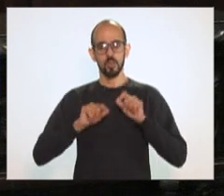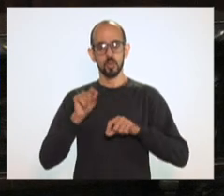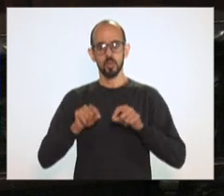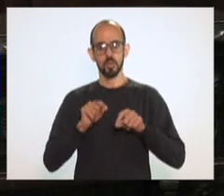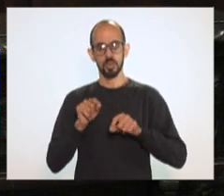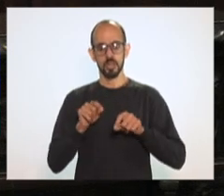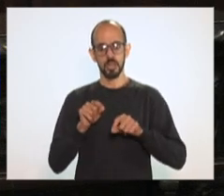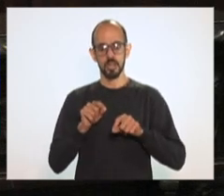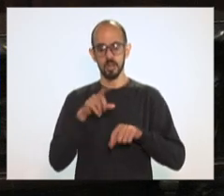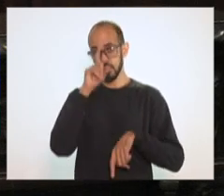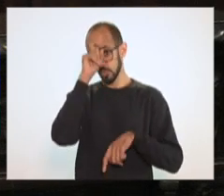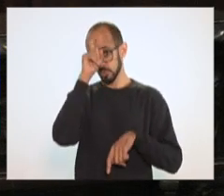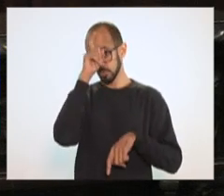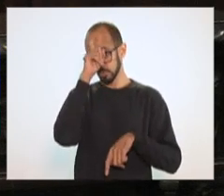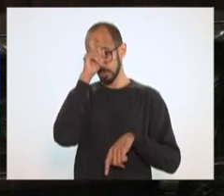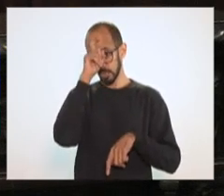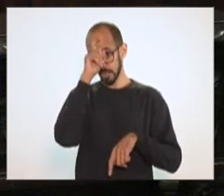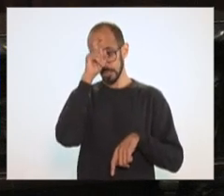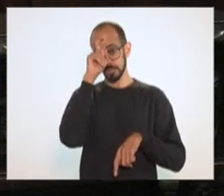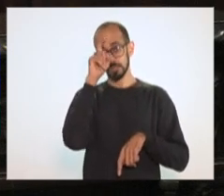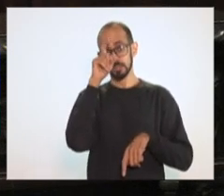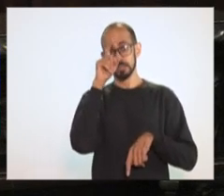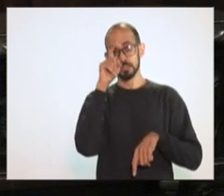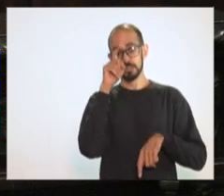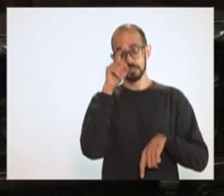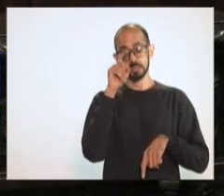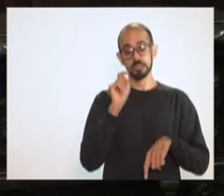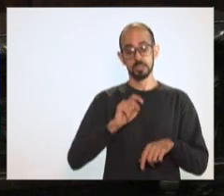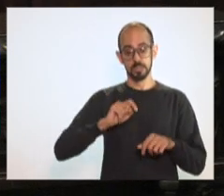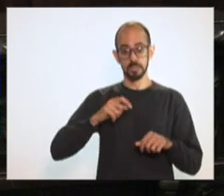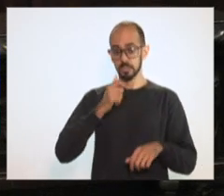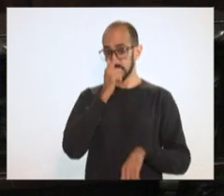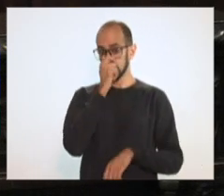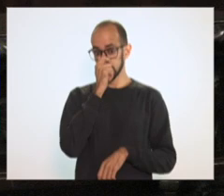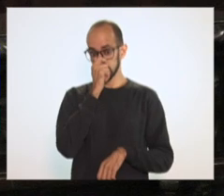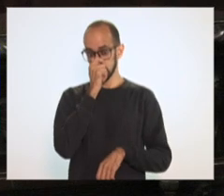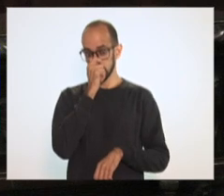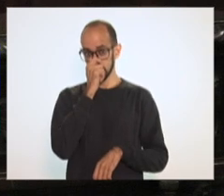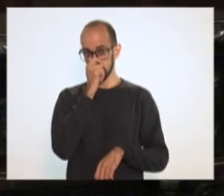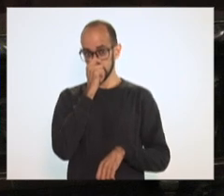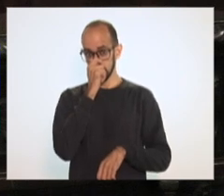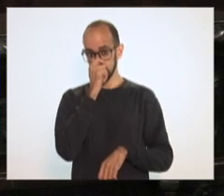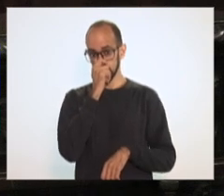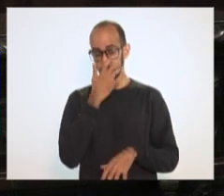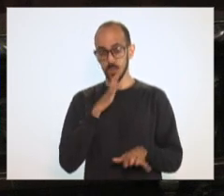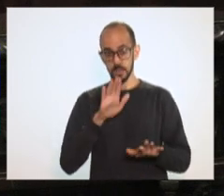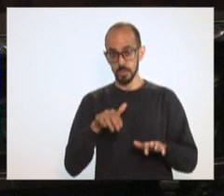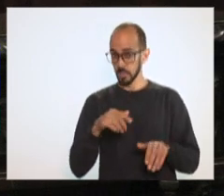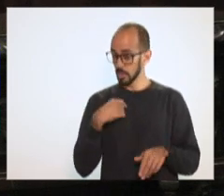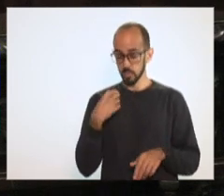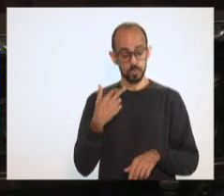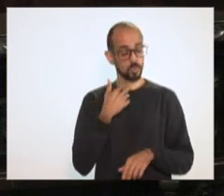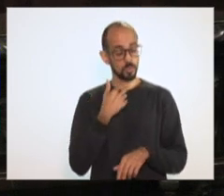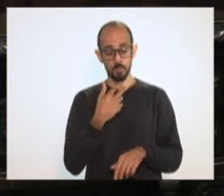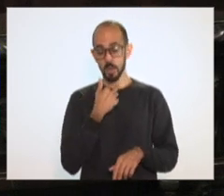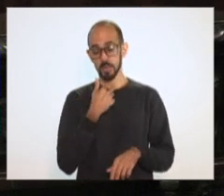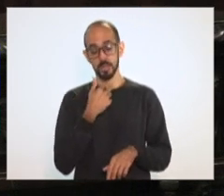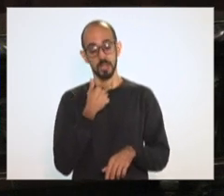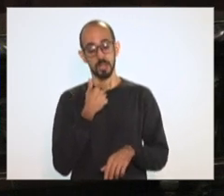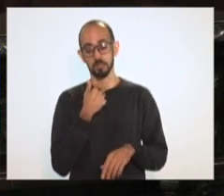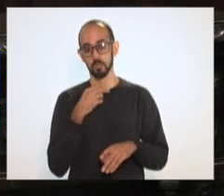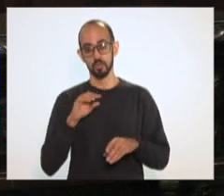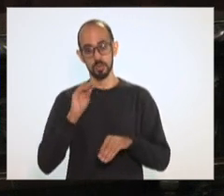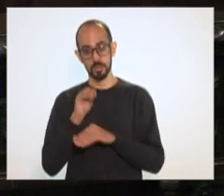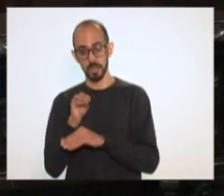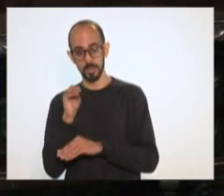hospitais onde a população é mandada de volta para casa. Não podemos tratar o Rio de Janeiro como